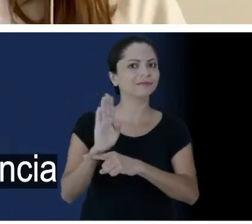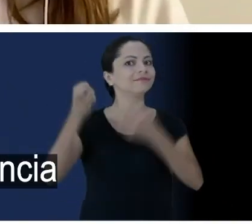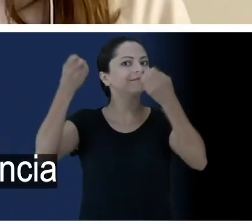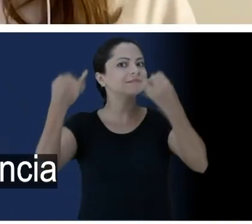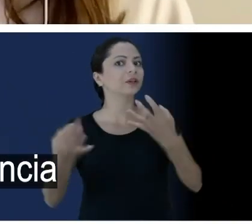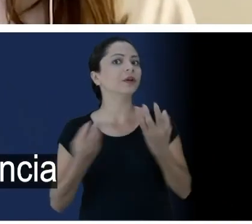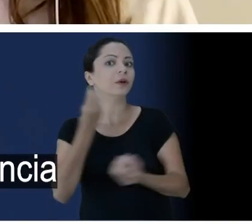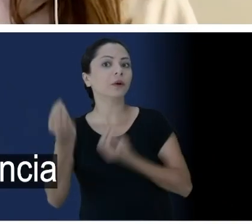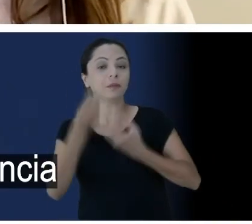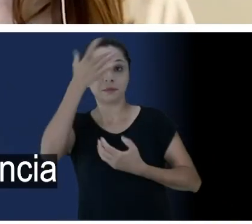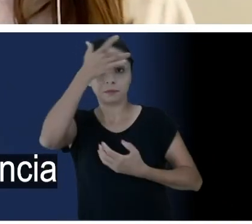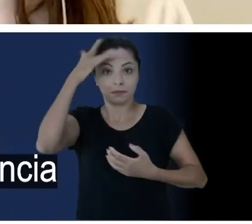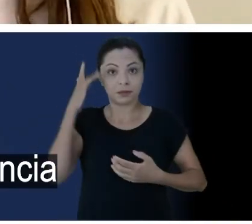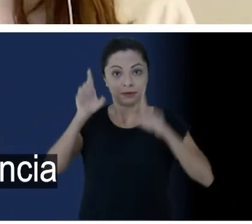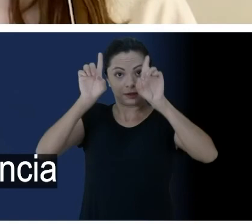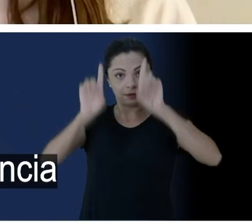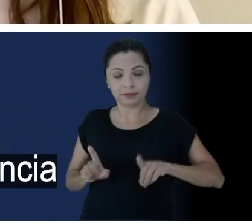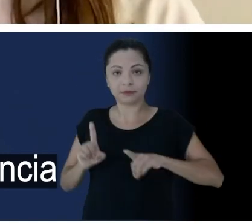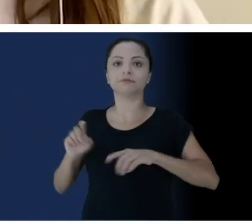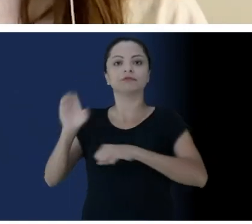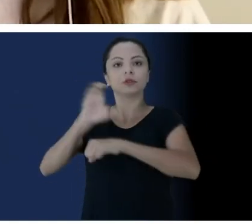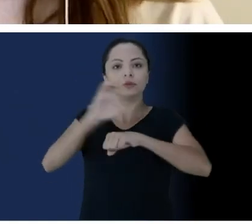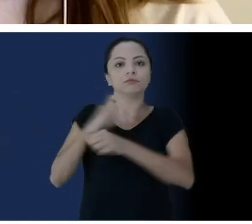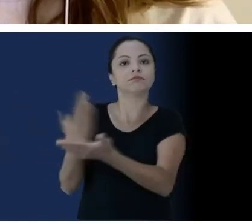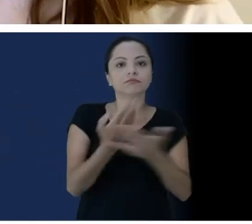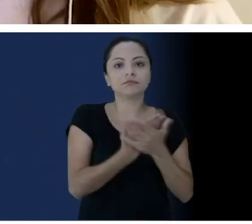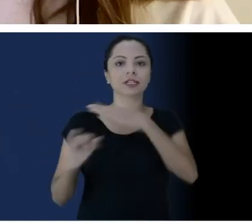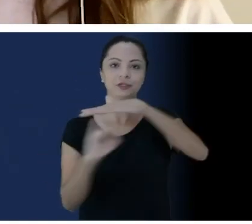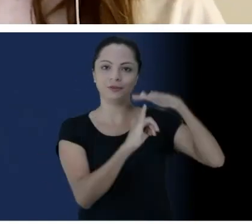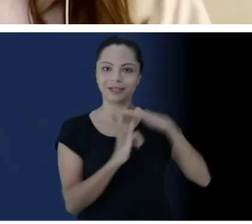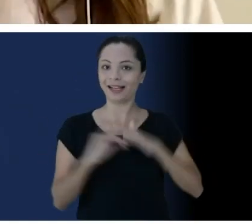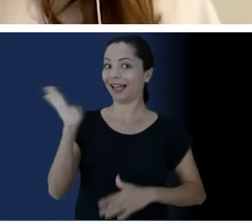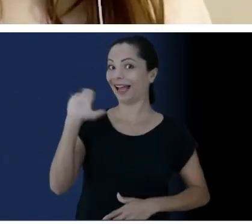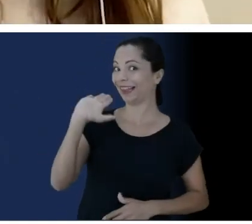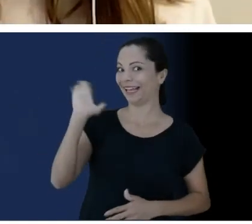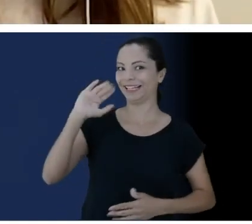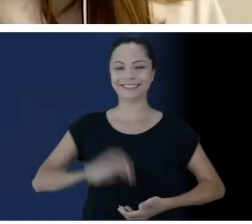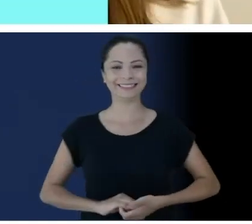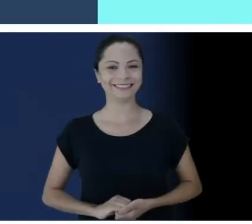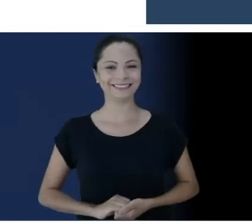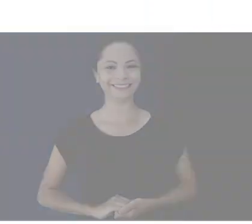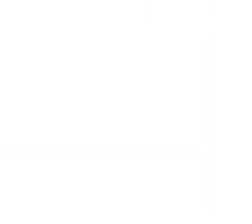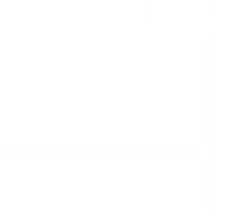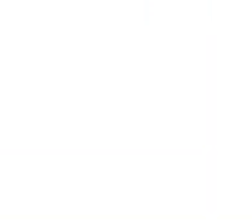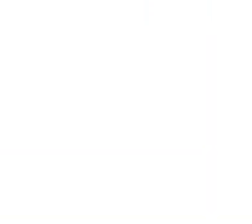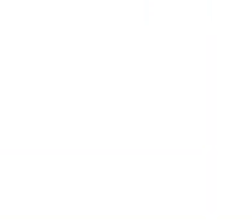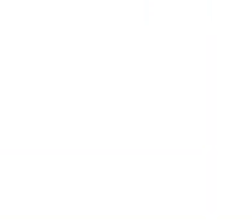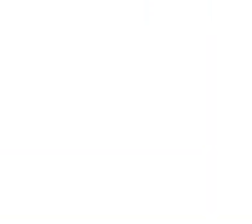conversar sobre a capacitação de pessoas com deficiência feita pelas instituições. Até a próxima!